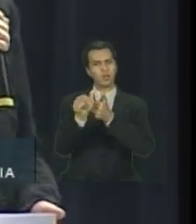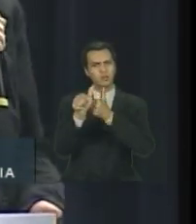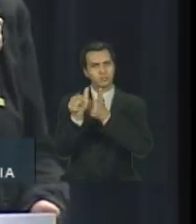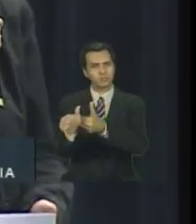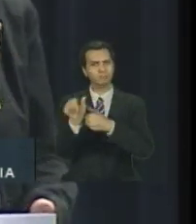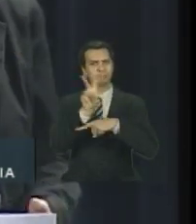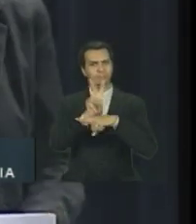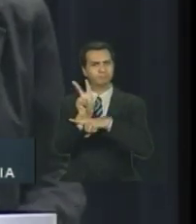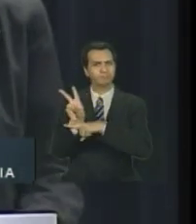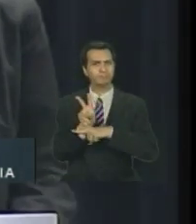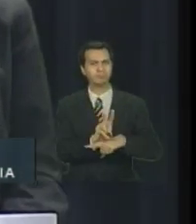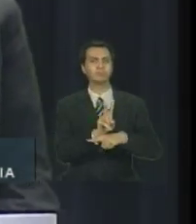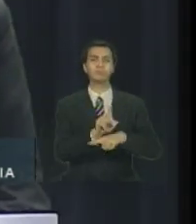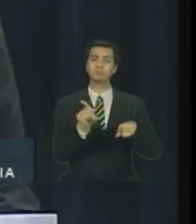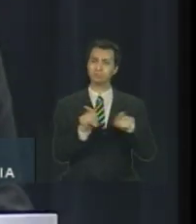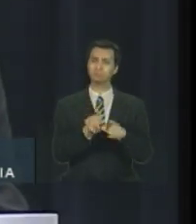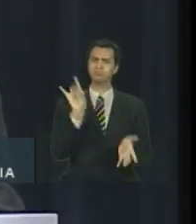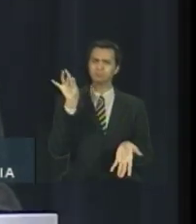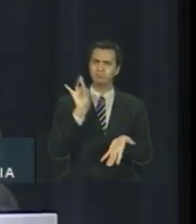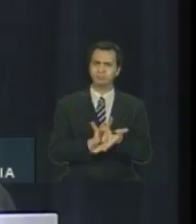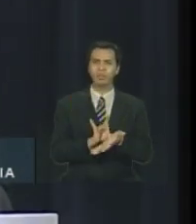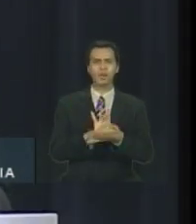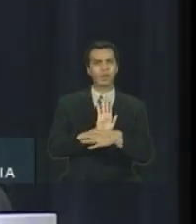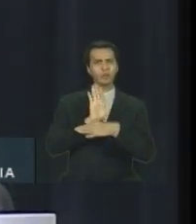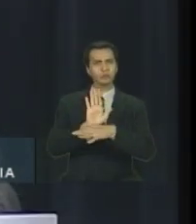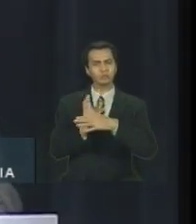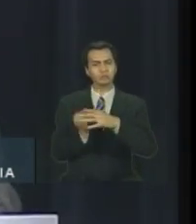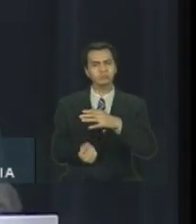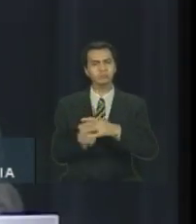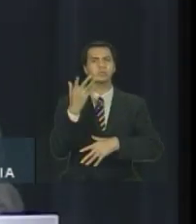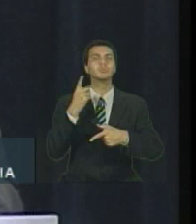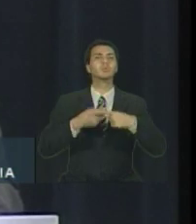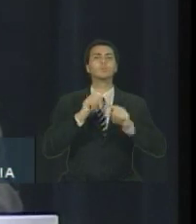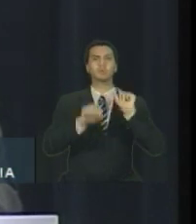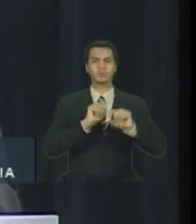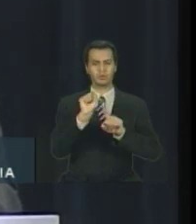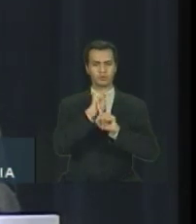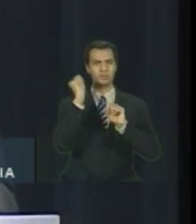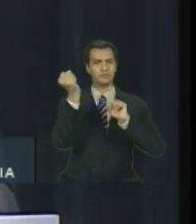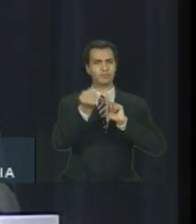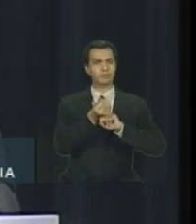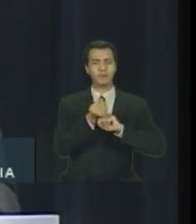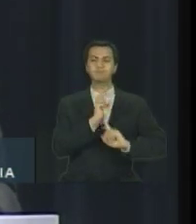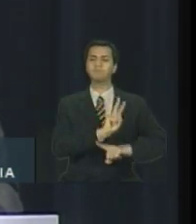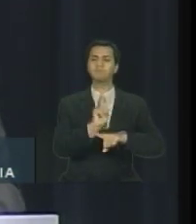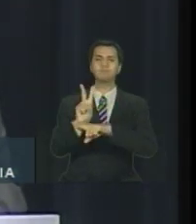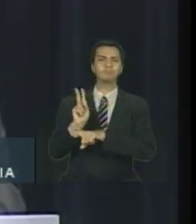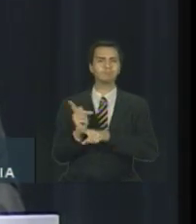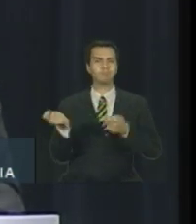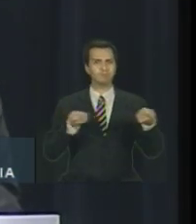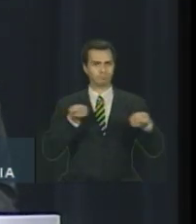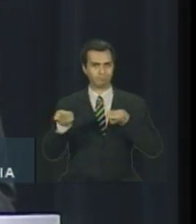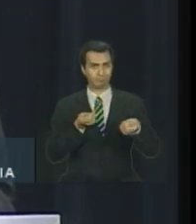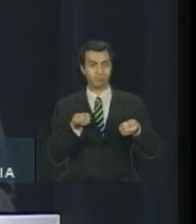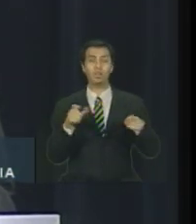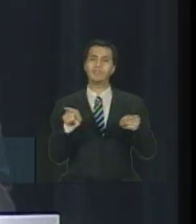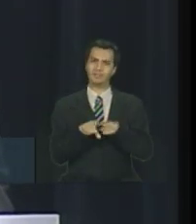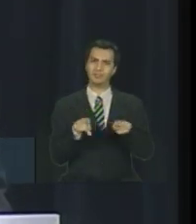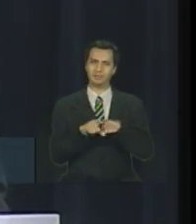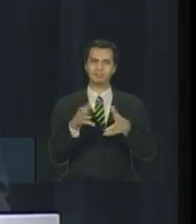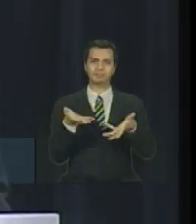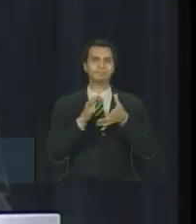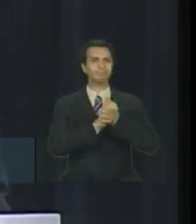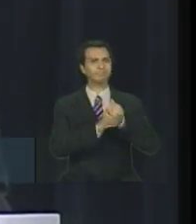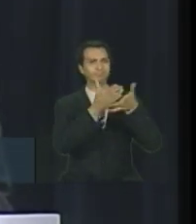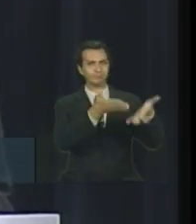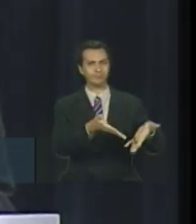a efetividade dessas ações através do controle social. Destaco a presença da deputada